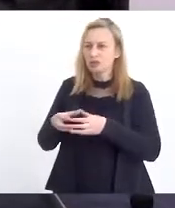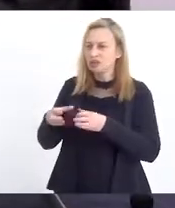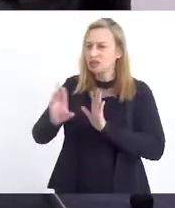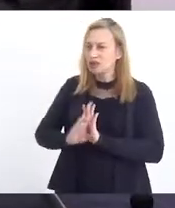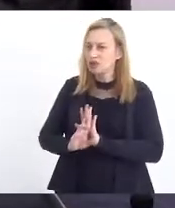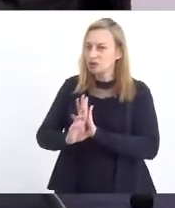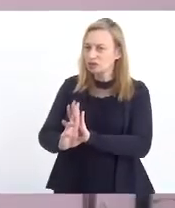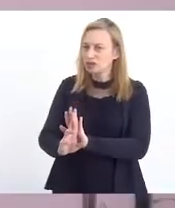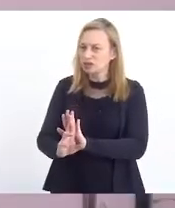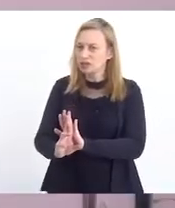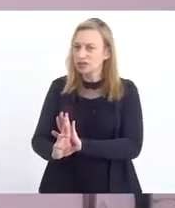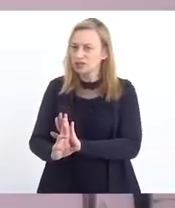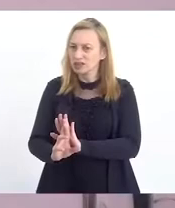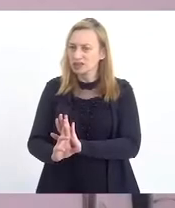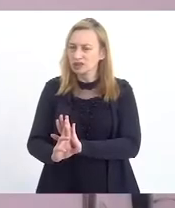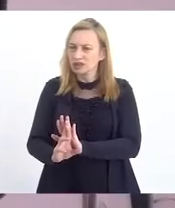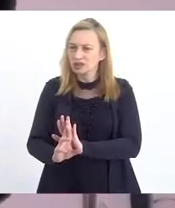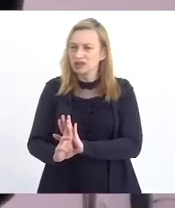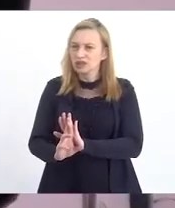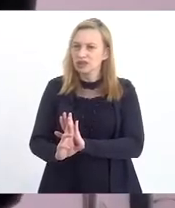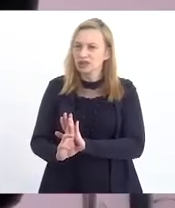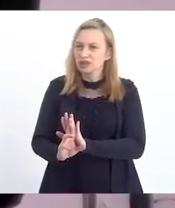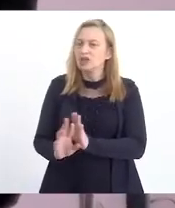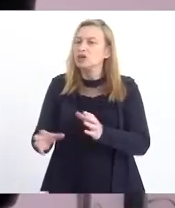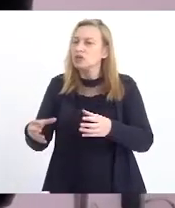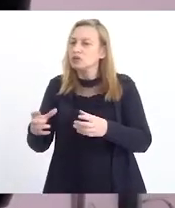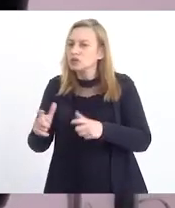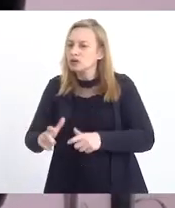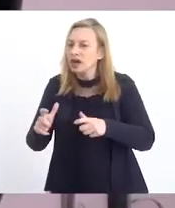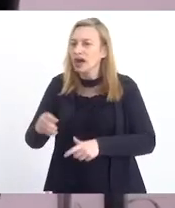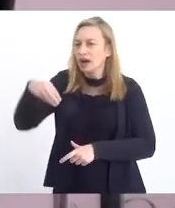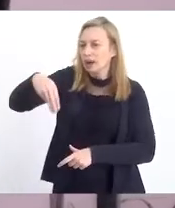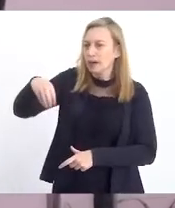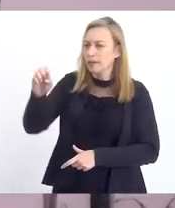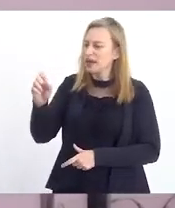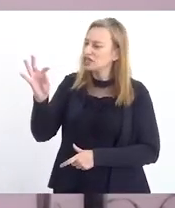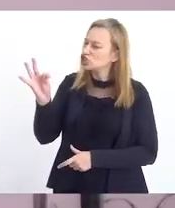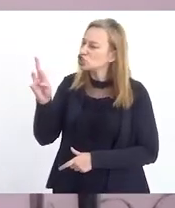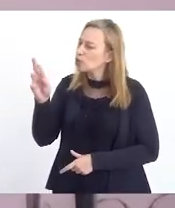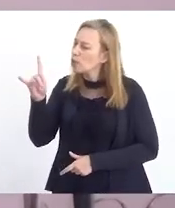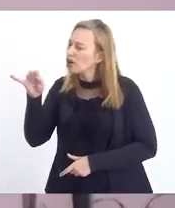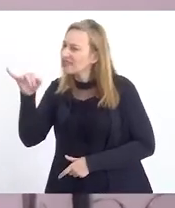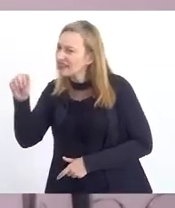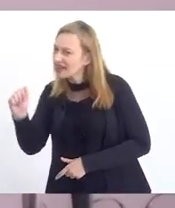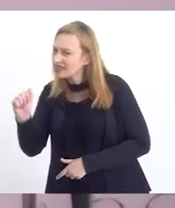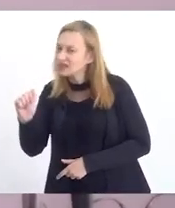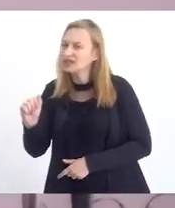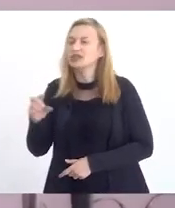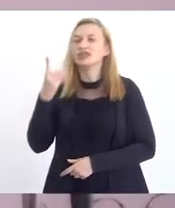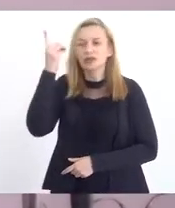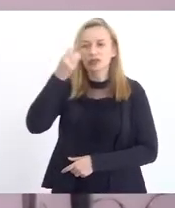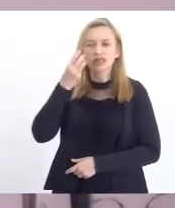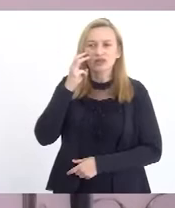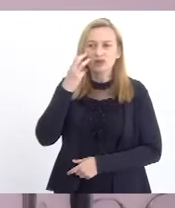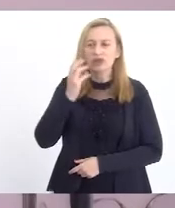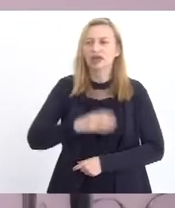Representação da Região Metropolitana, deputado Valdeque Carneiro,